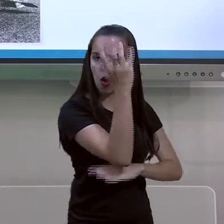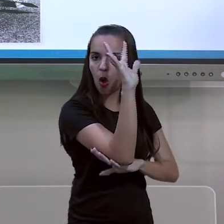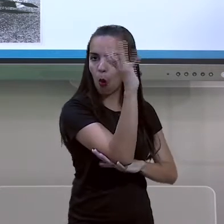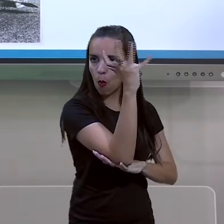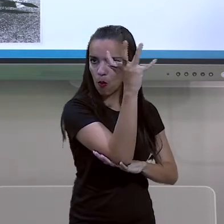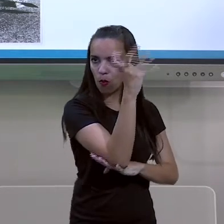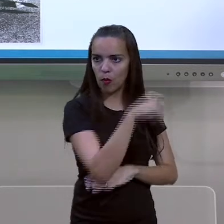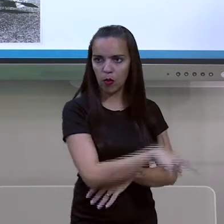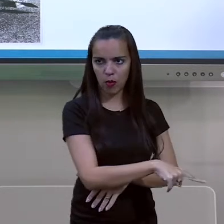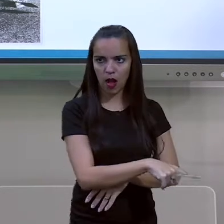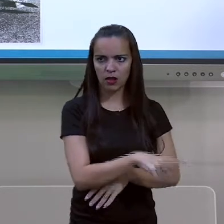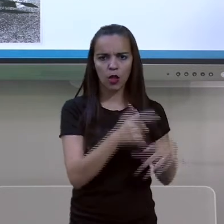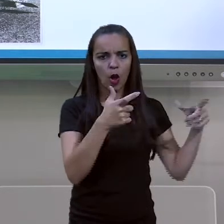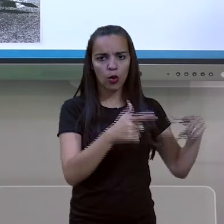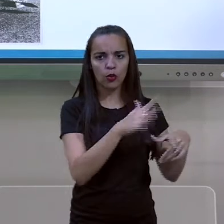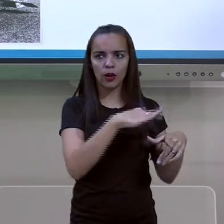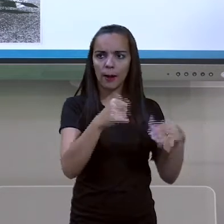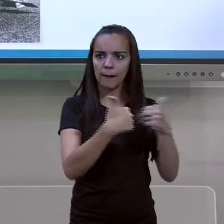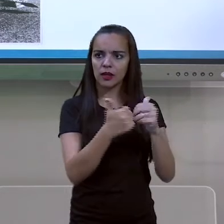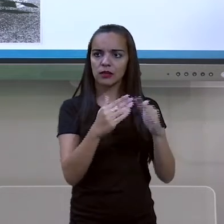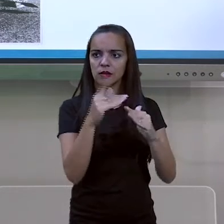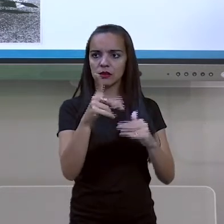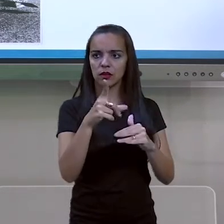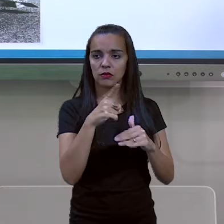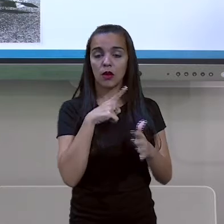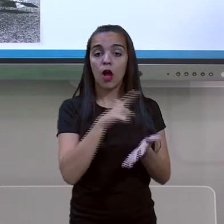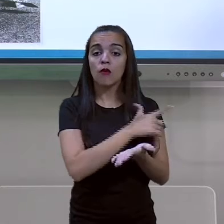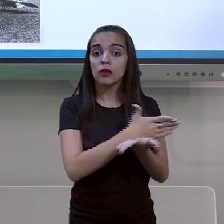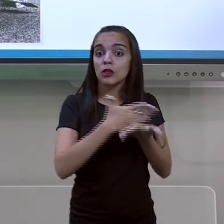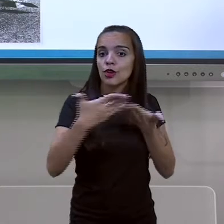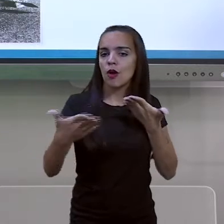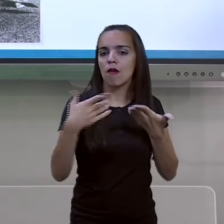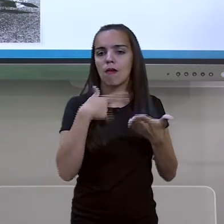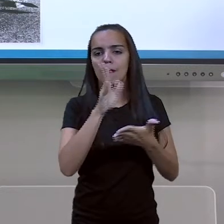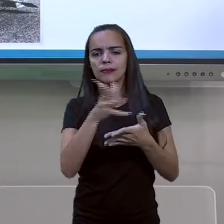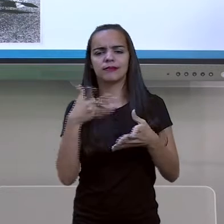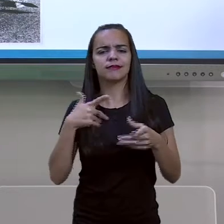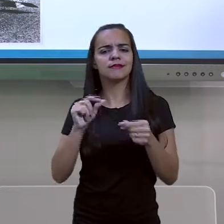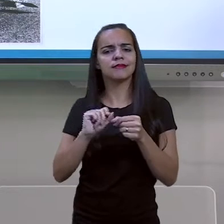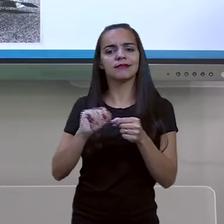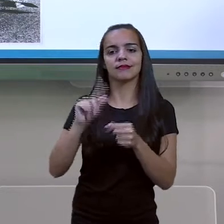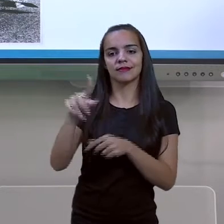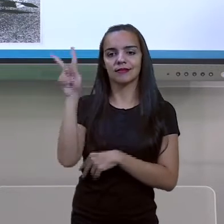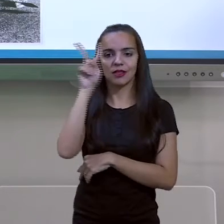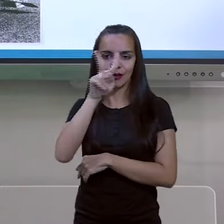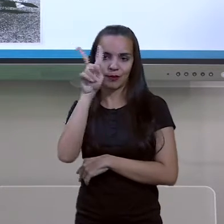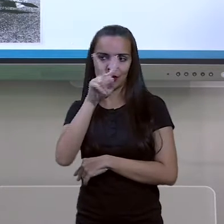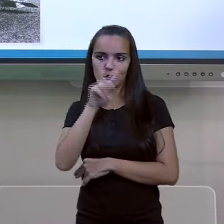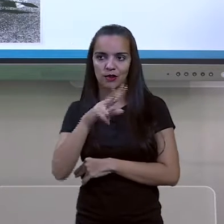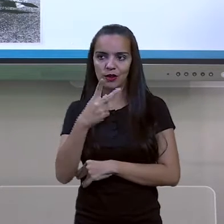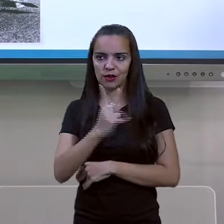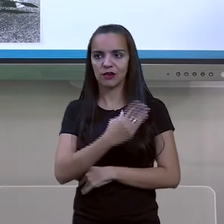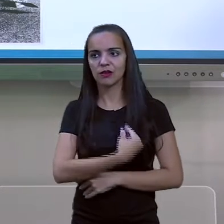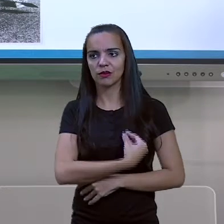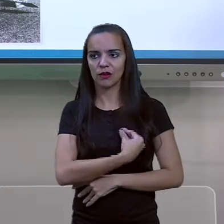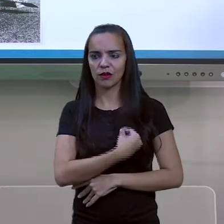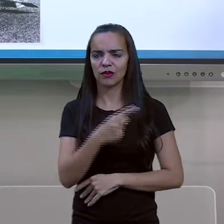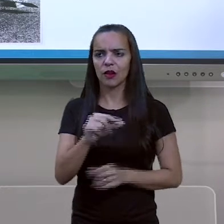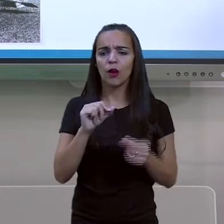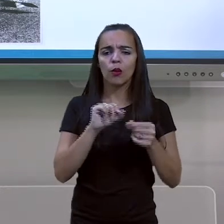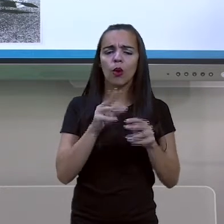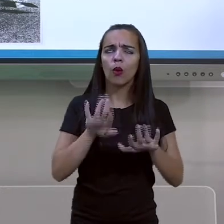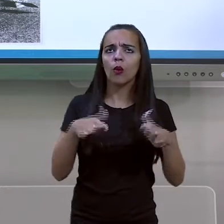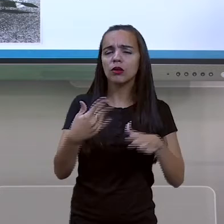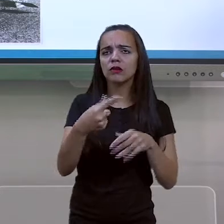na calçada da sua casa, ali você está construindo uma história? Ali você está fazendo uma coisa melhor,